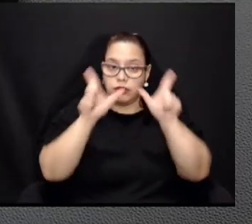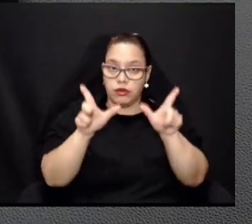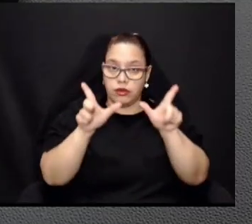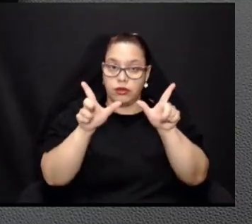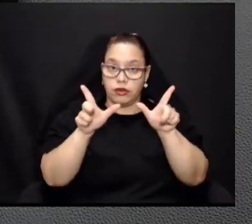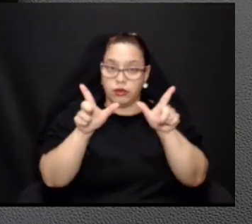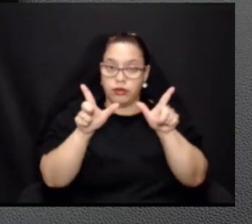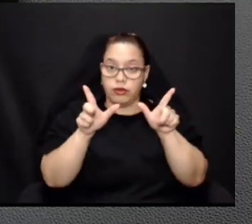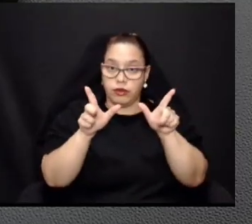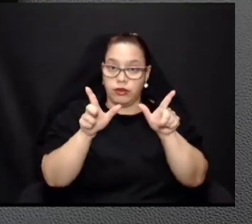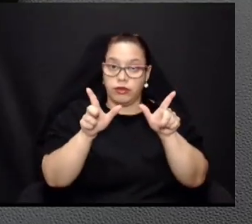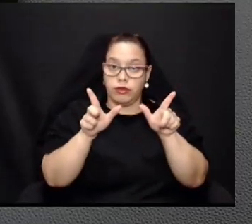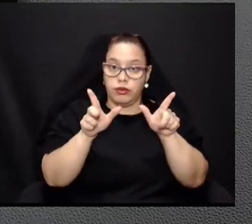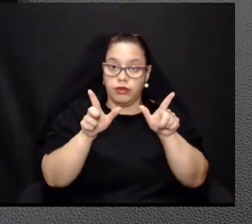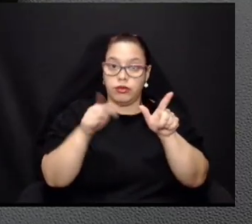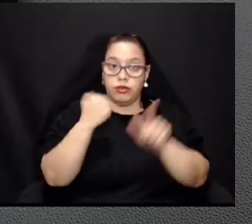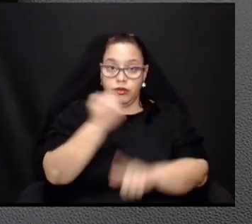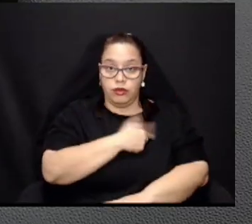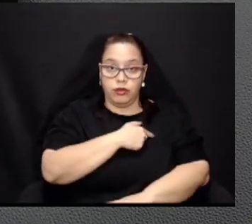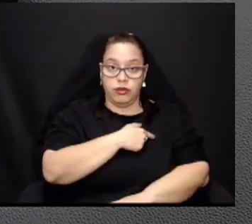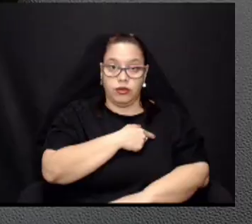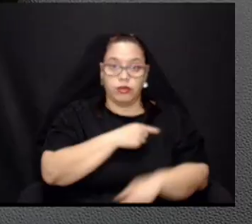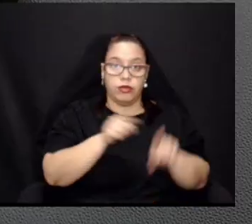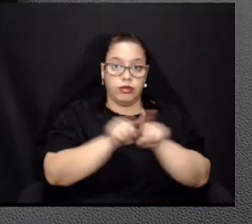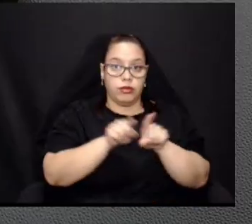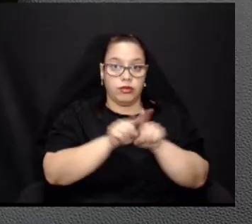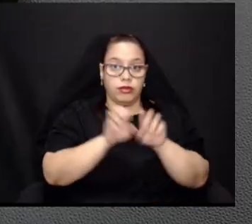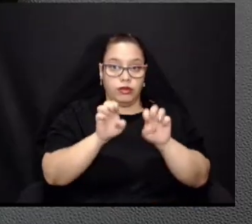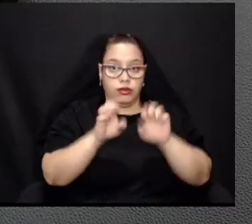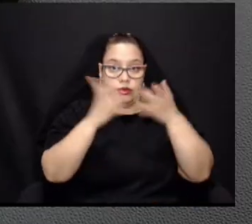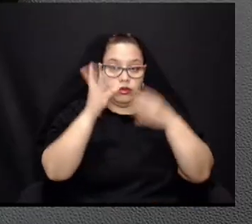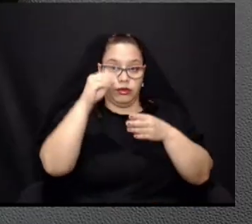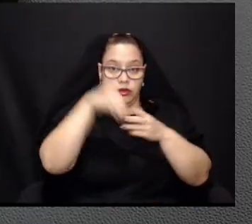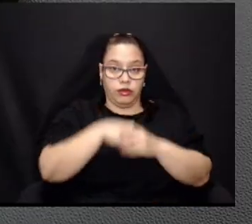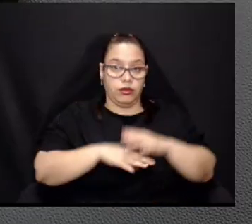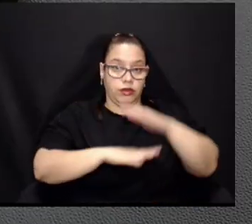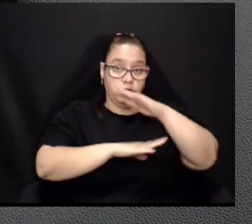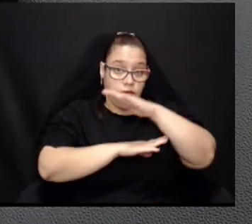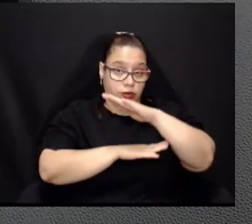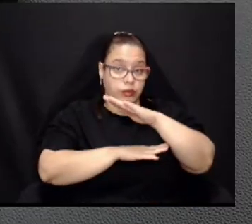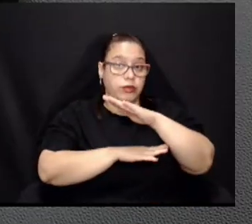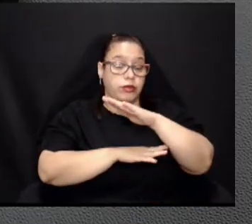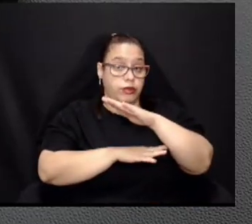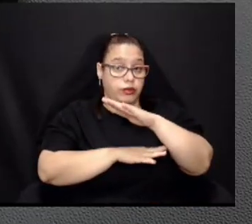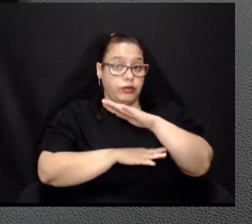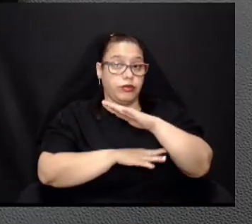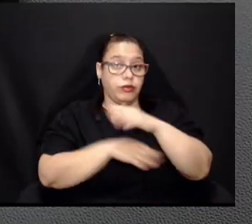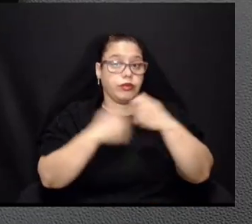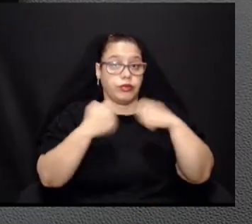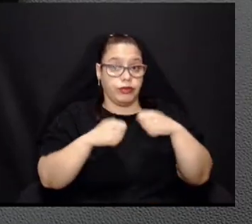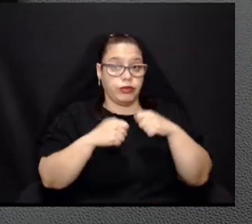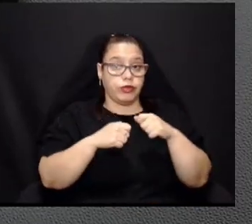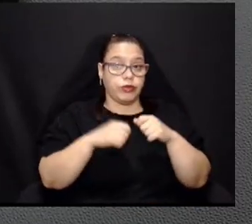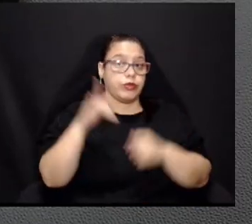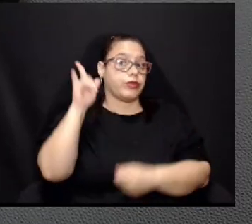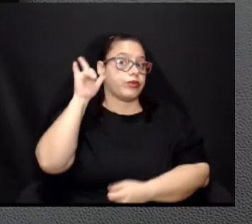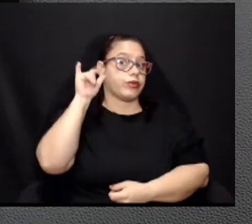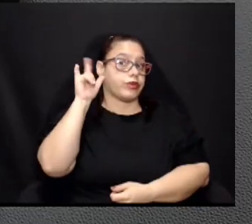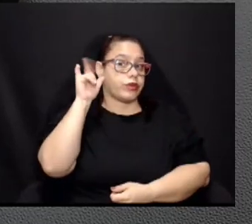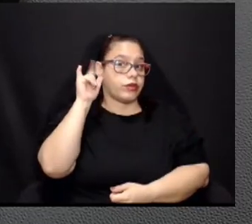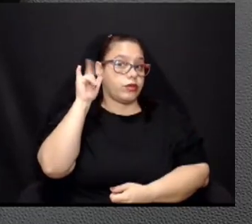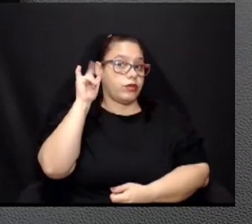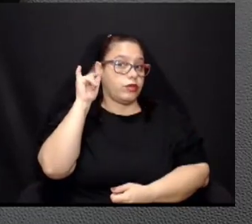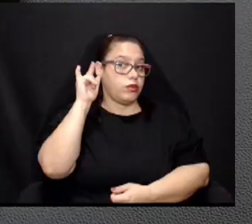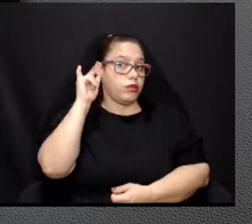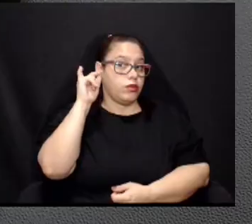nos nossos demais meios. Então, todos os eventos que ocorrem na casa, a gente precisa, pelos stories do Instagram, que espelha